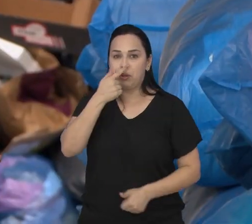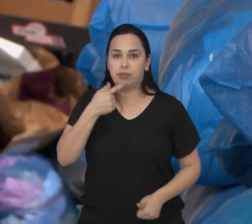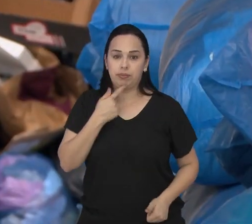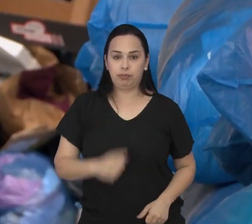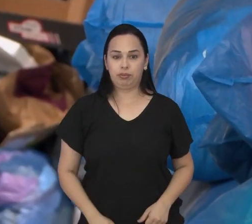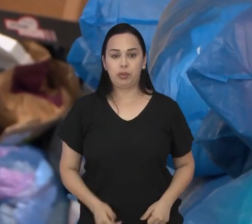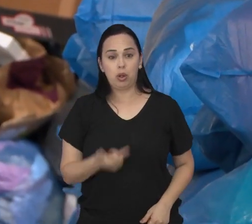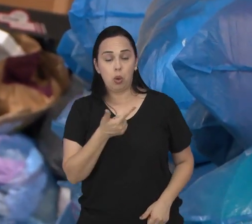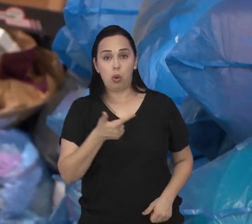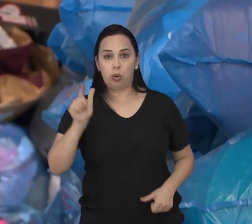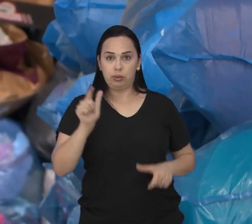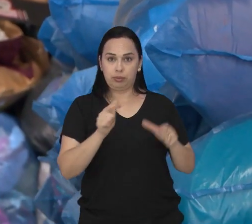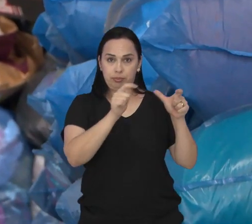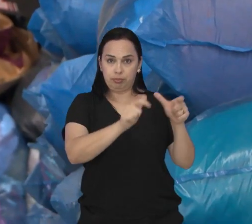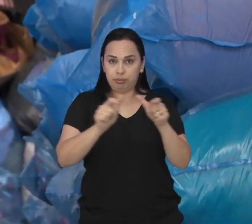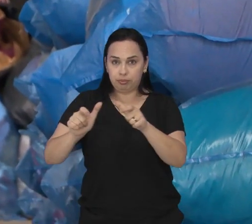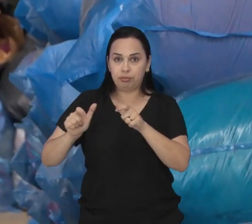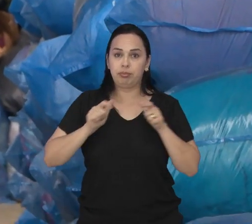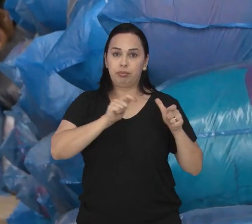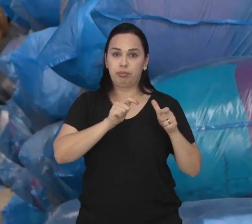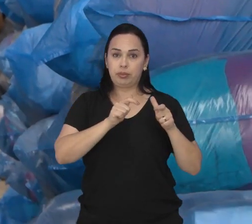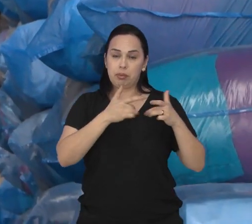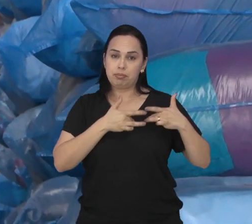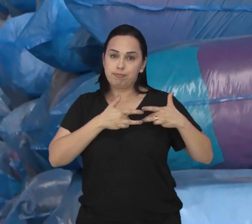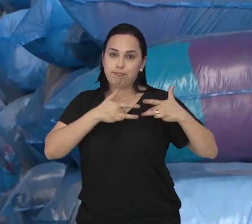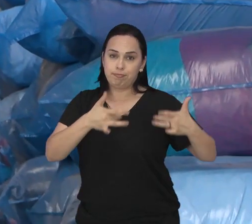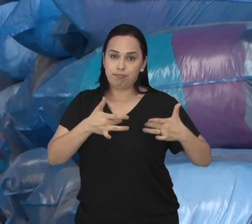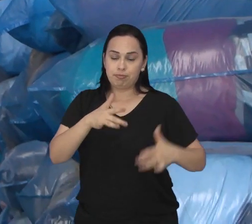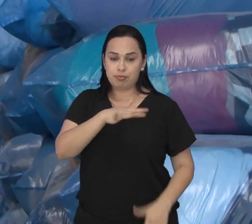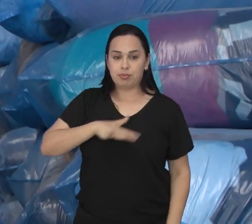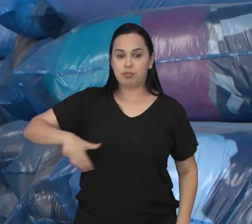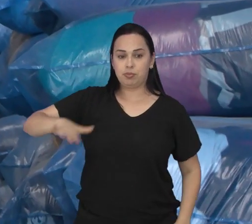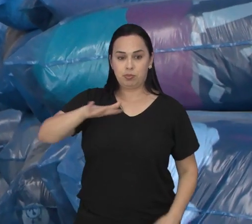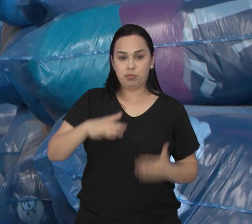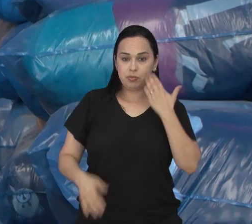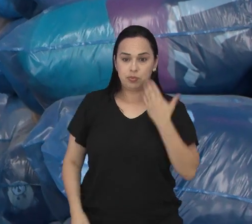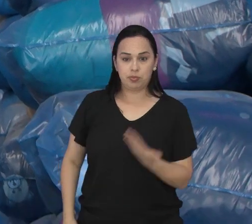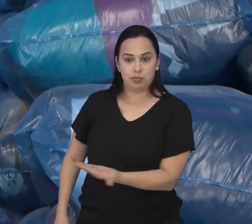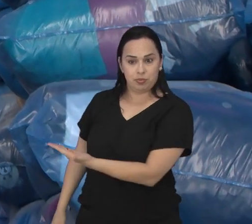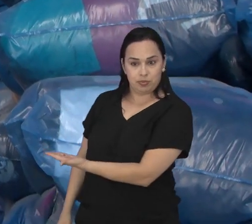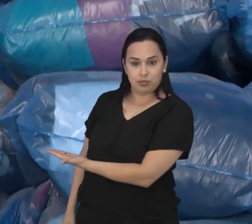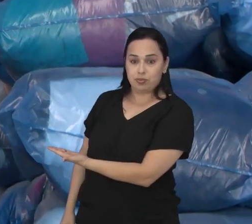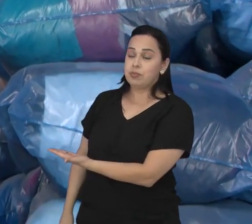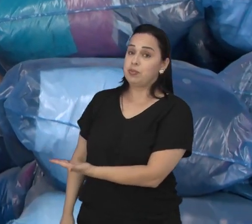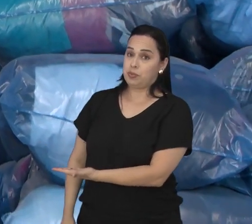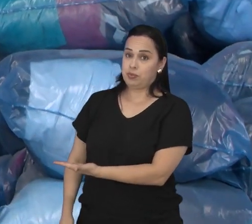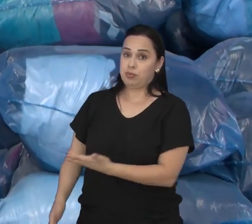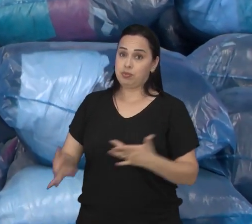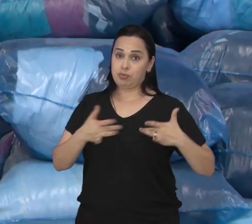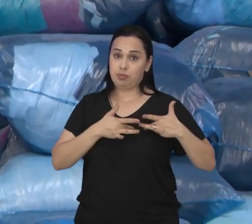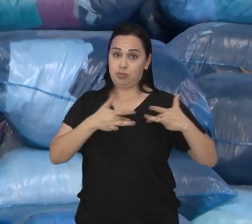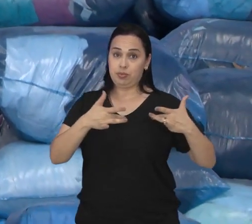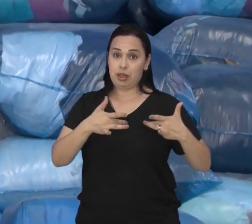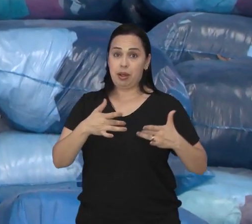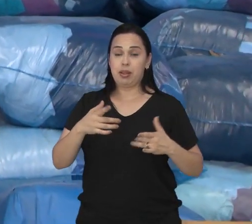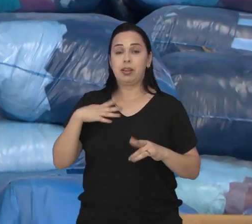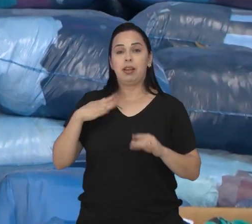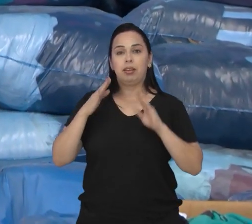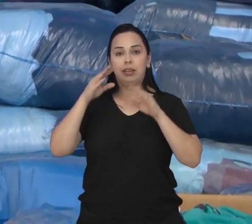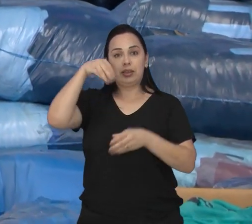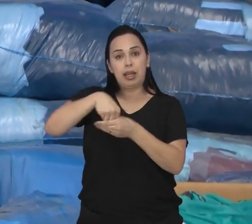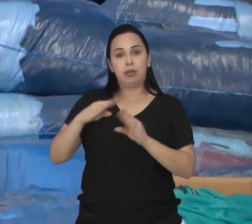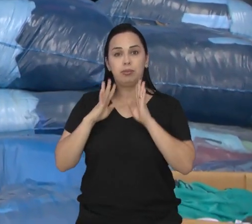Outro ponto de arrecadação e distribuição de doações fica aqui no Fundo Social de Solidariedade, no